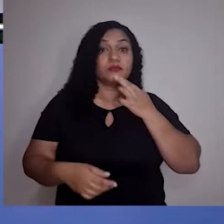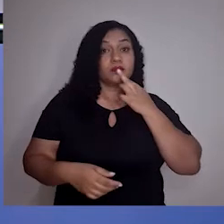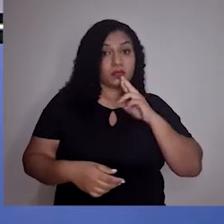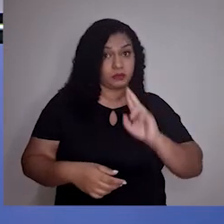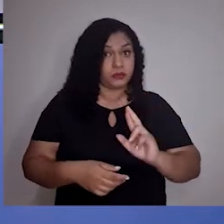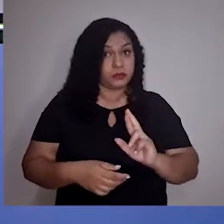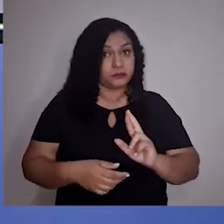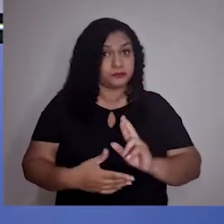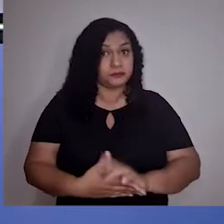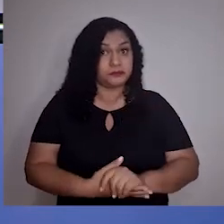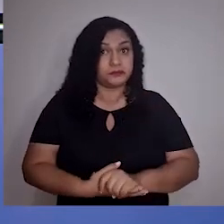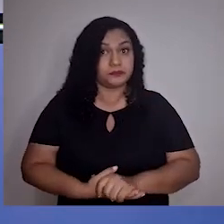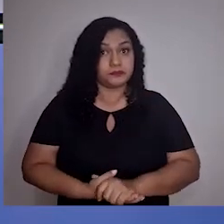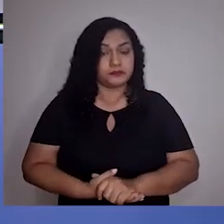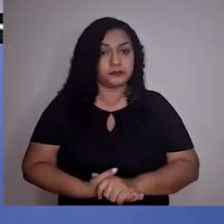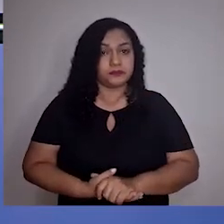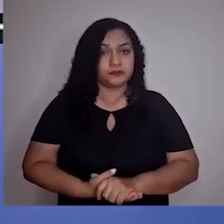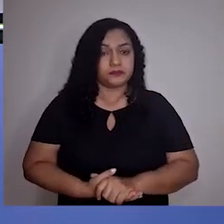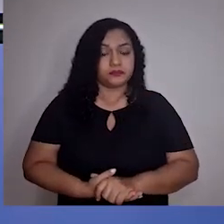vamos resolvê-la.